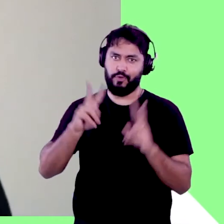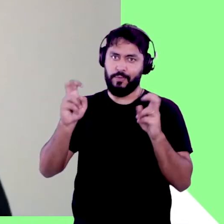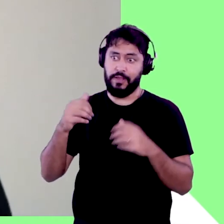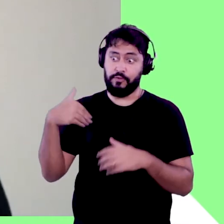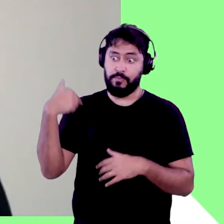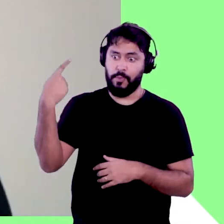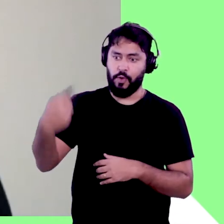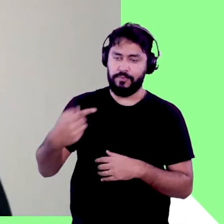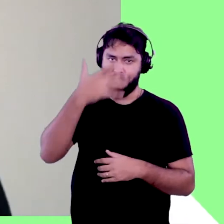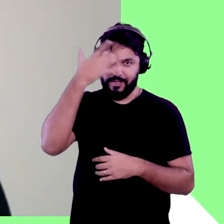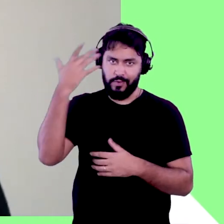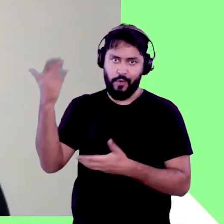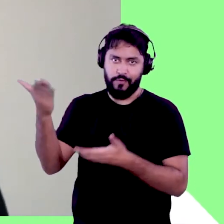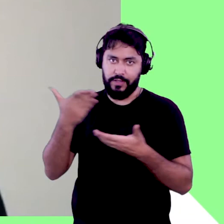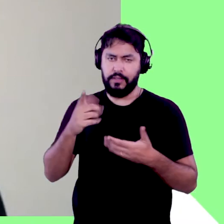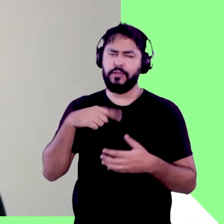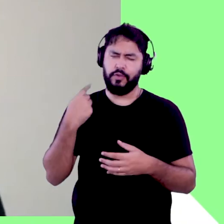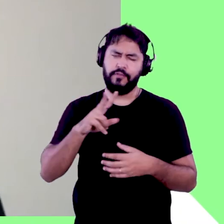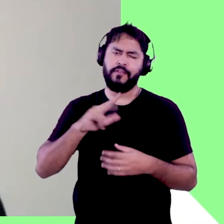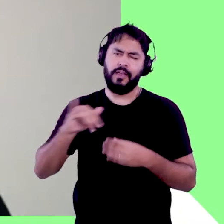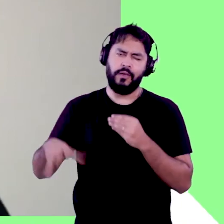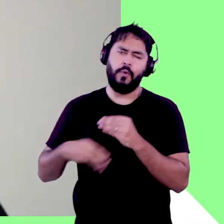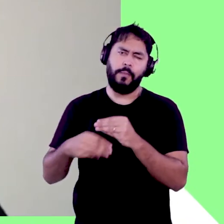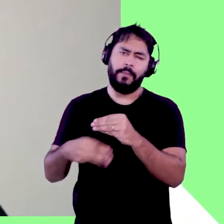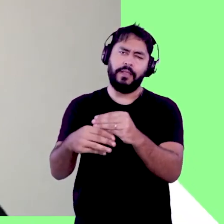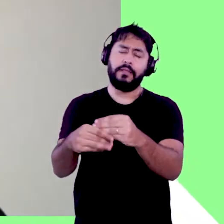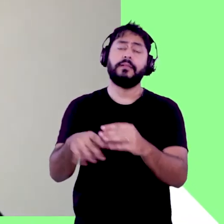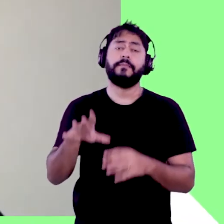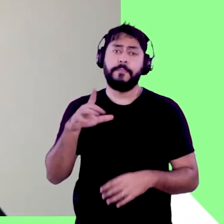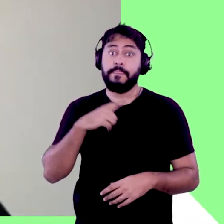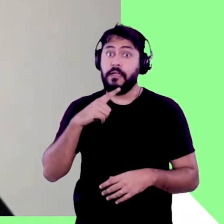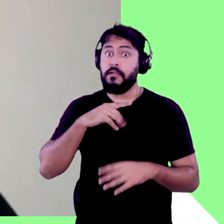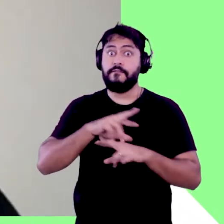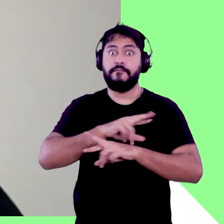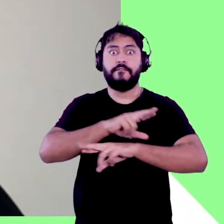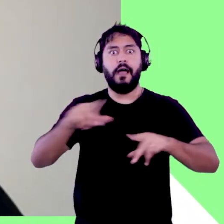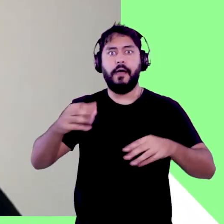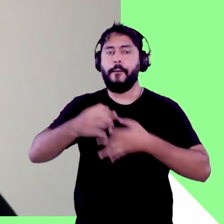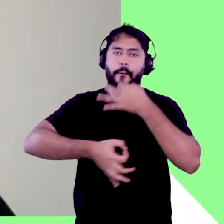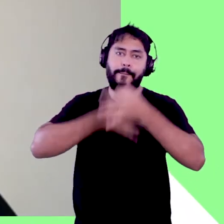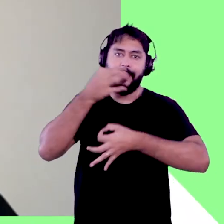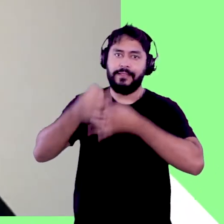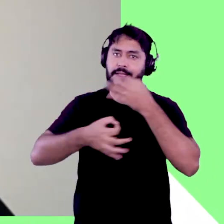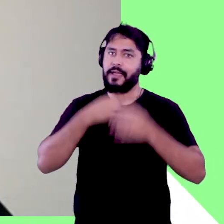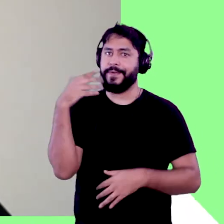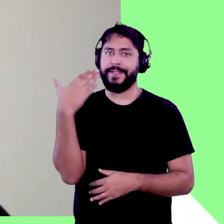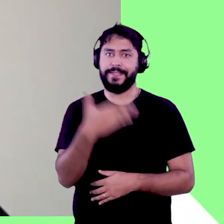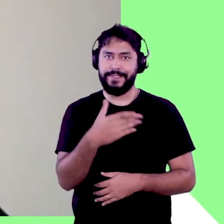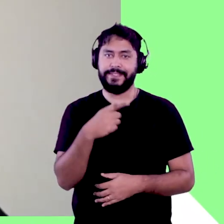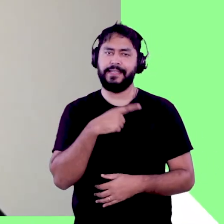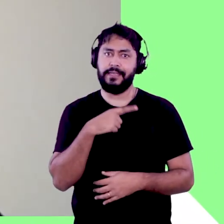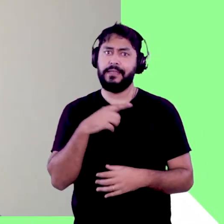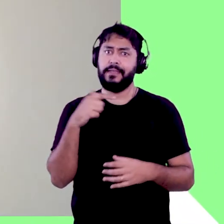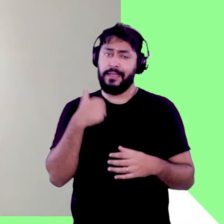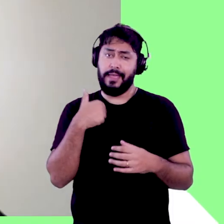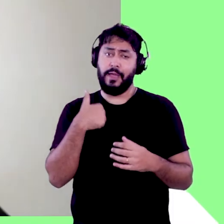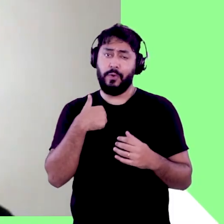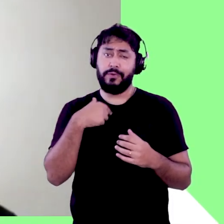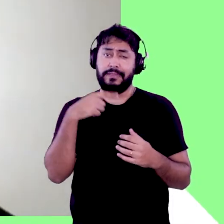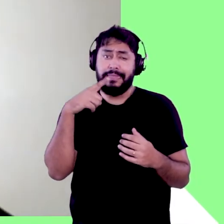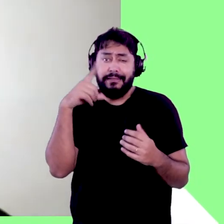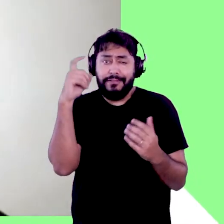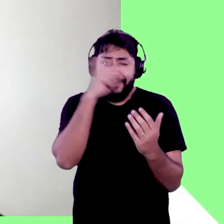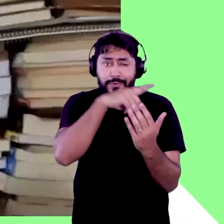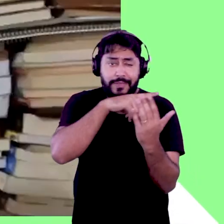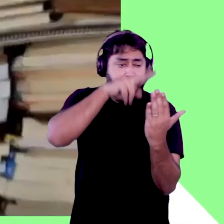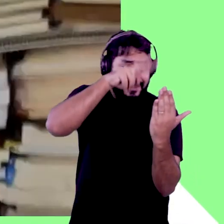eu acho que a gente vai complementando. Assim, tem bastante comentário aqui. Eu sou uma pessoa que tem uma certa dificuldade de ler, eu tenho que chegar com a cara Eu